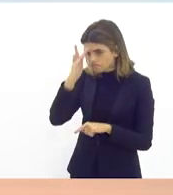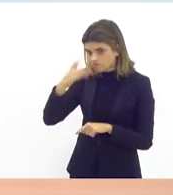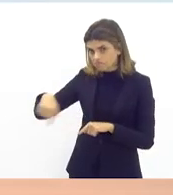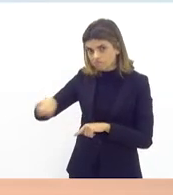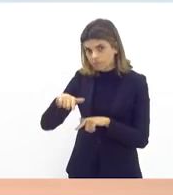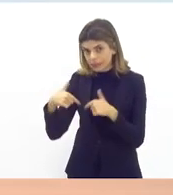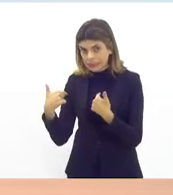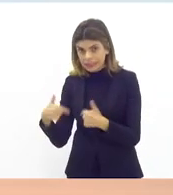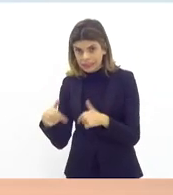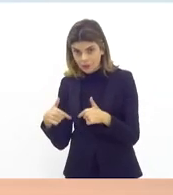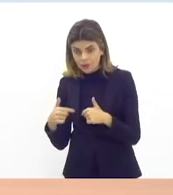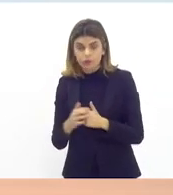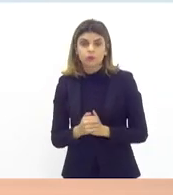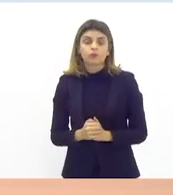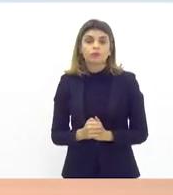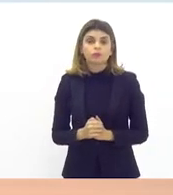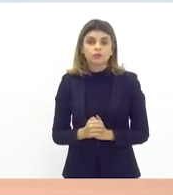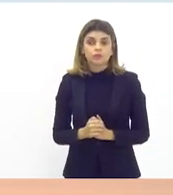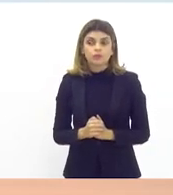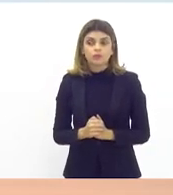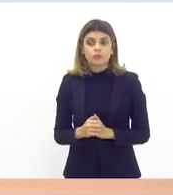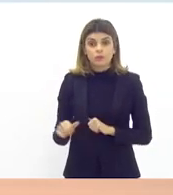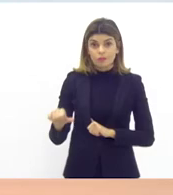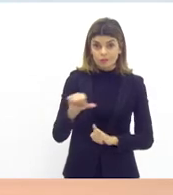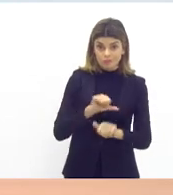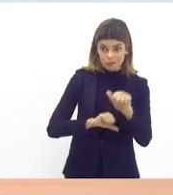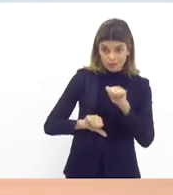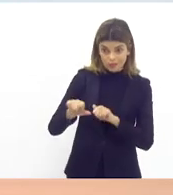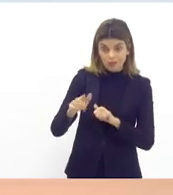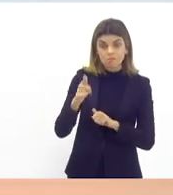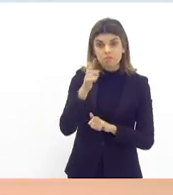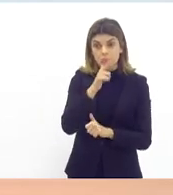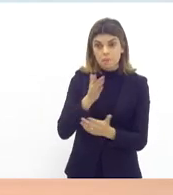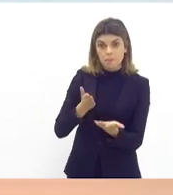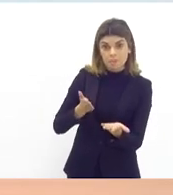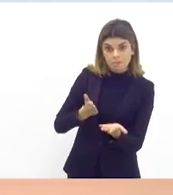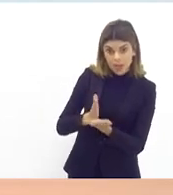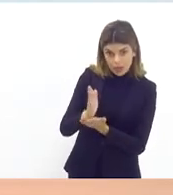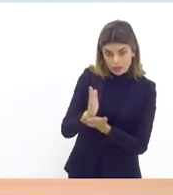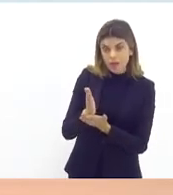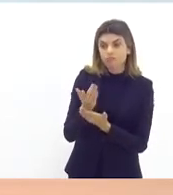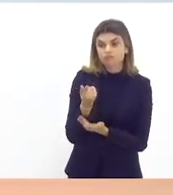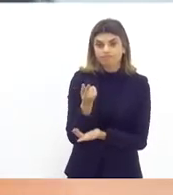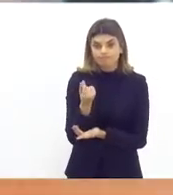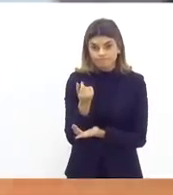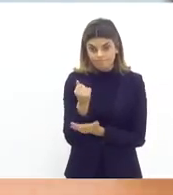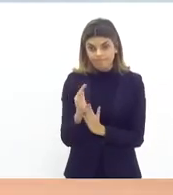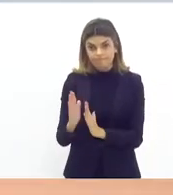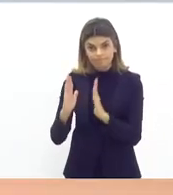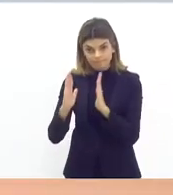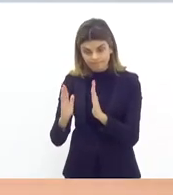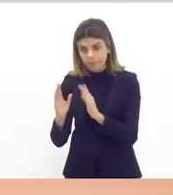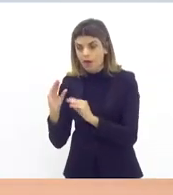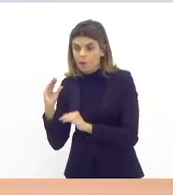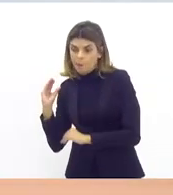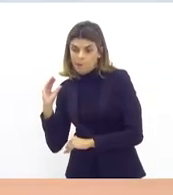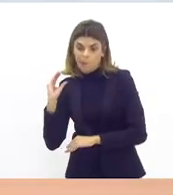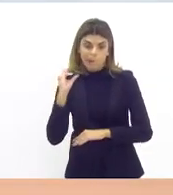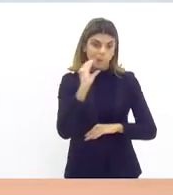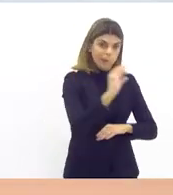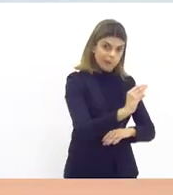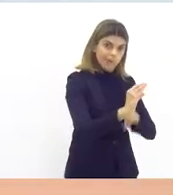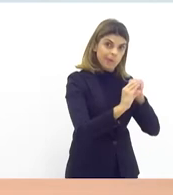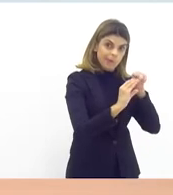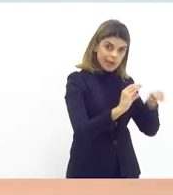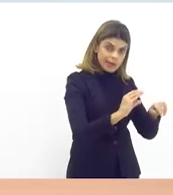serviço. Então, quando eles vão passar, com a reforma, passar a recuperar integralmente o crédito e vão transferir integralmente o crédito para